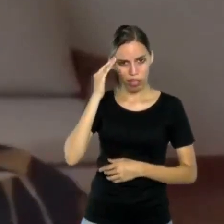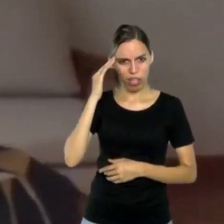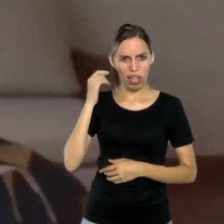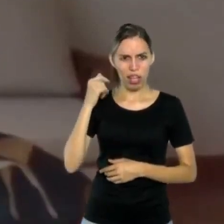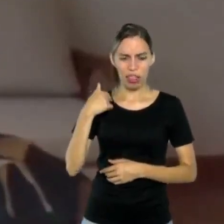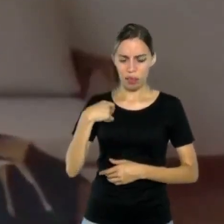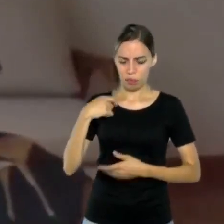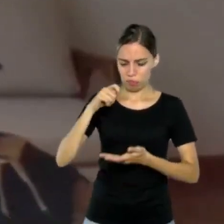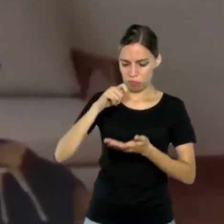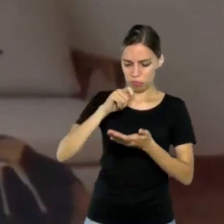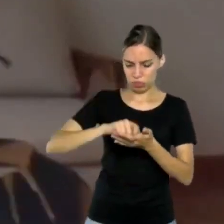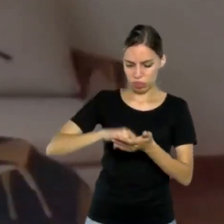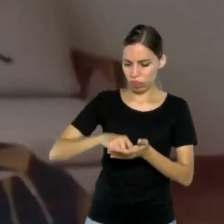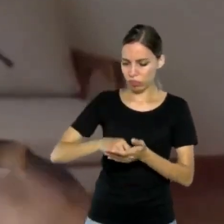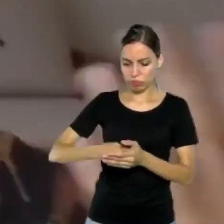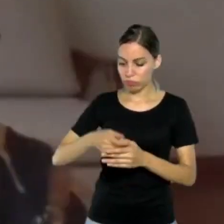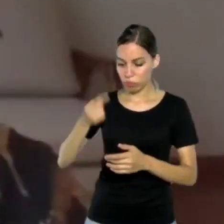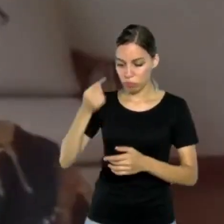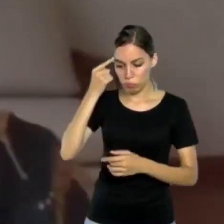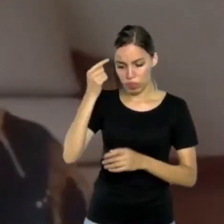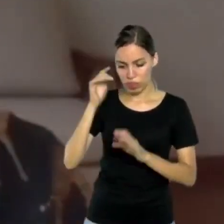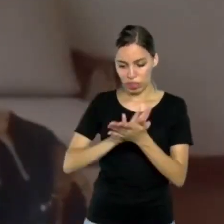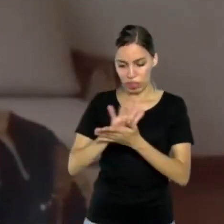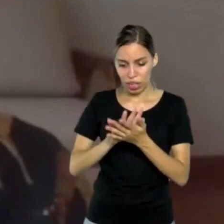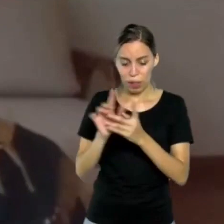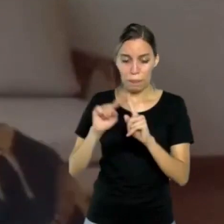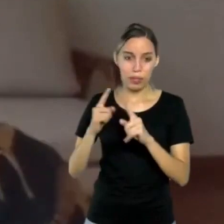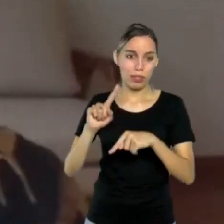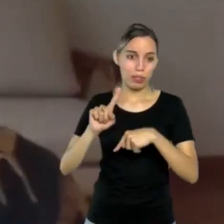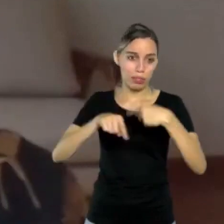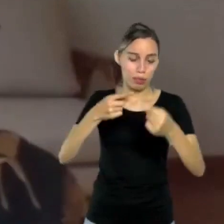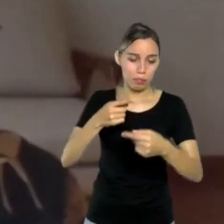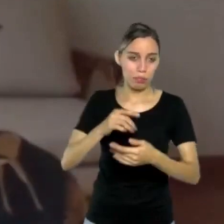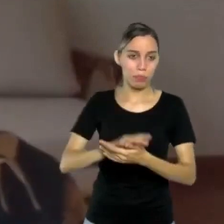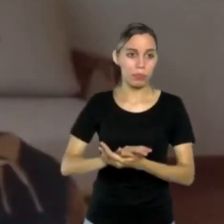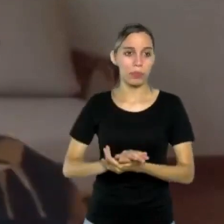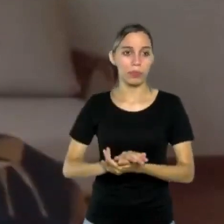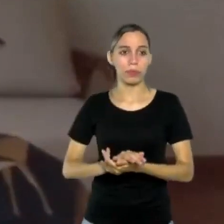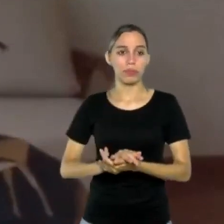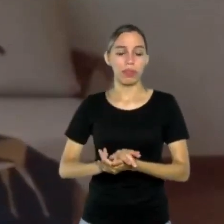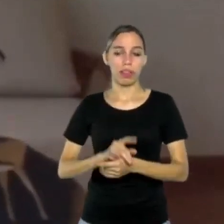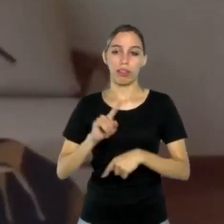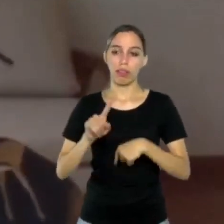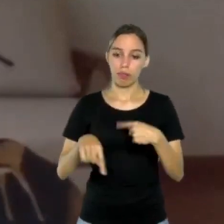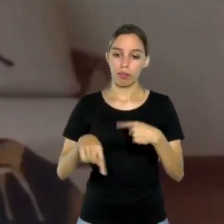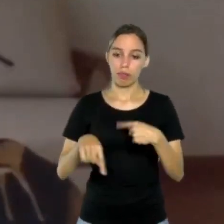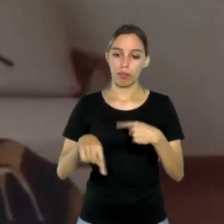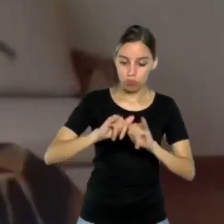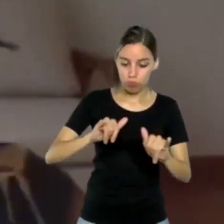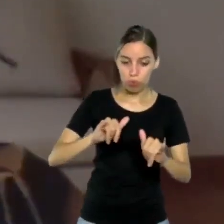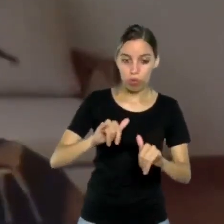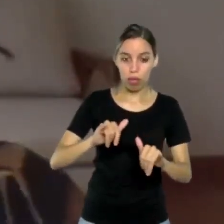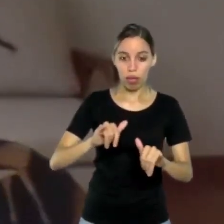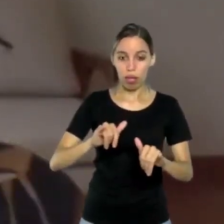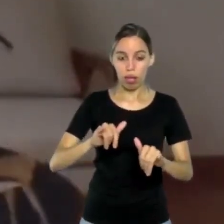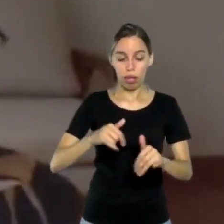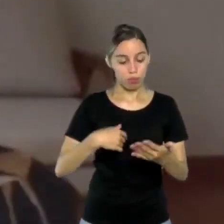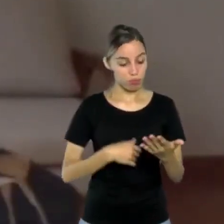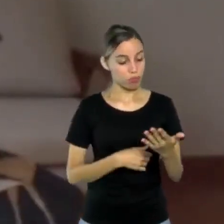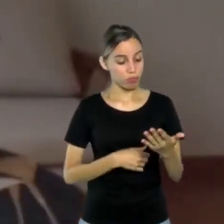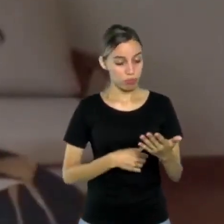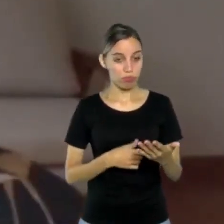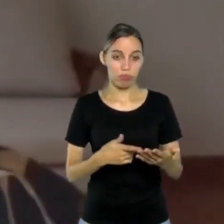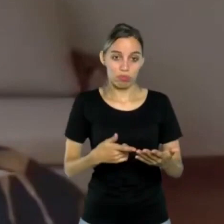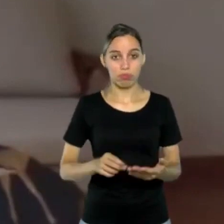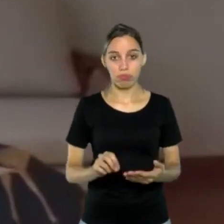Mas depois eu acho que ele é isso. Aí, quando ele aparece, né, quando o poema está lá, para mim é isso. É assim, vamos junto,